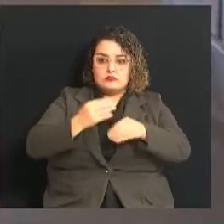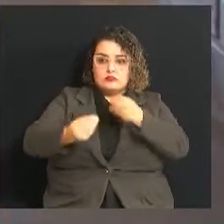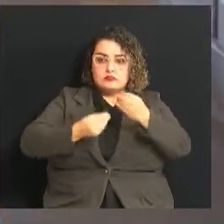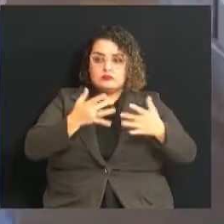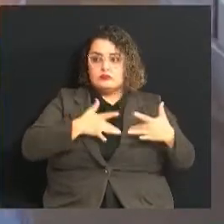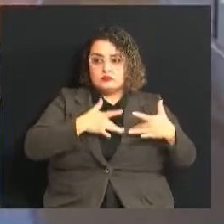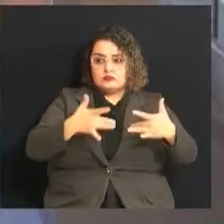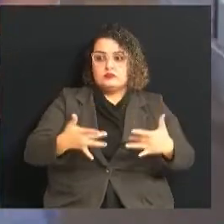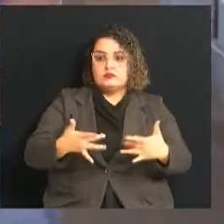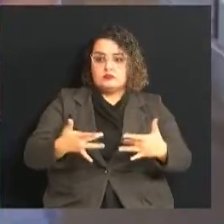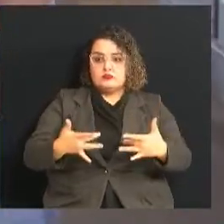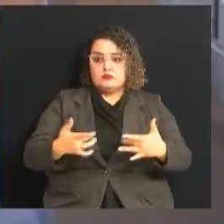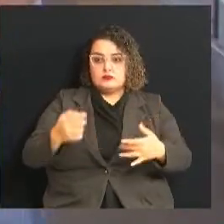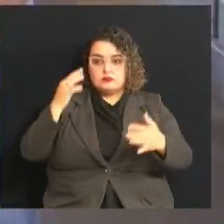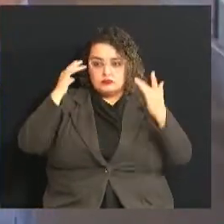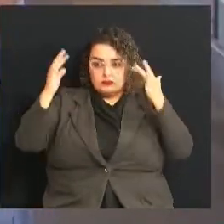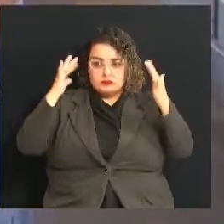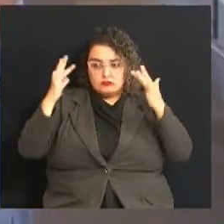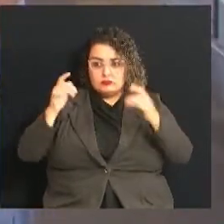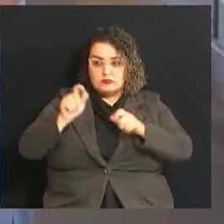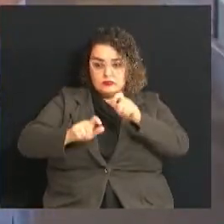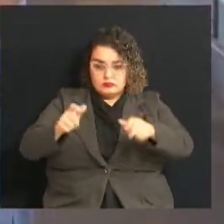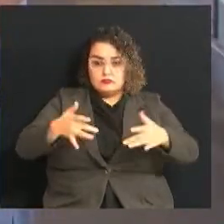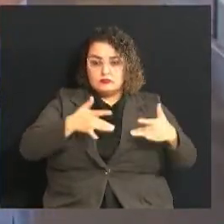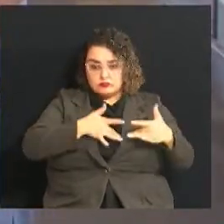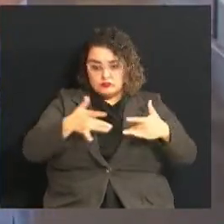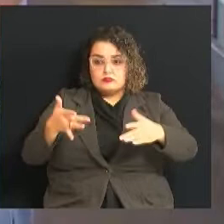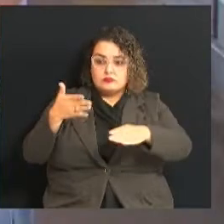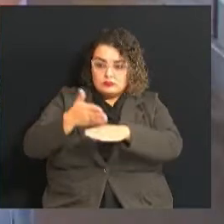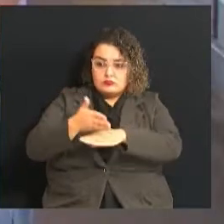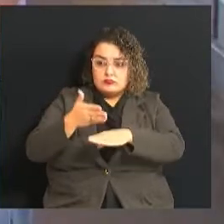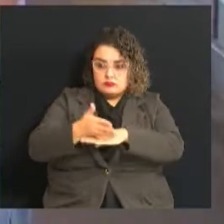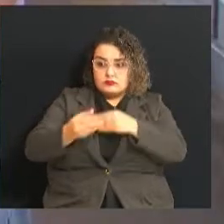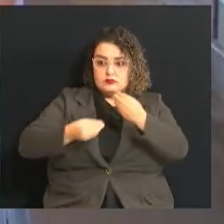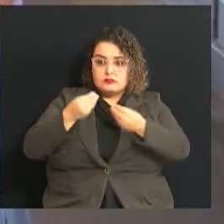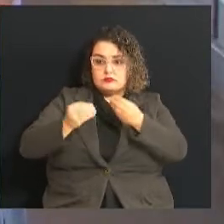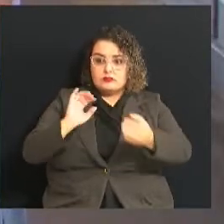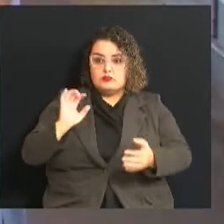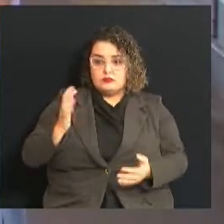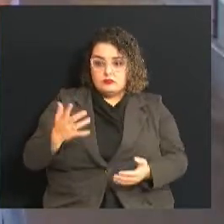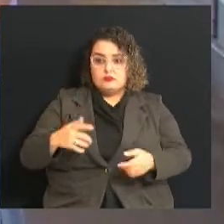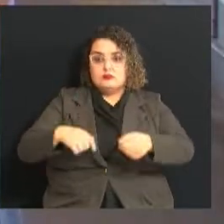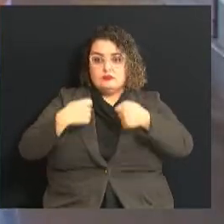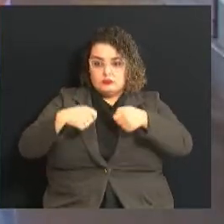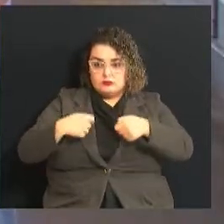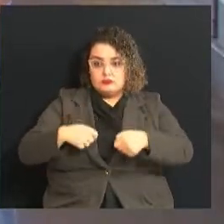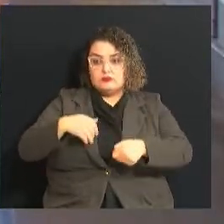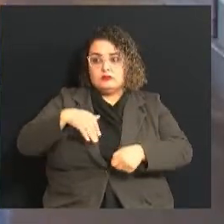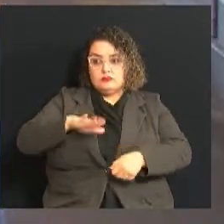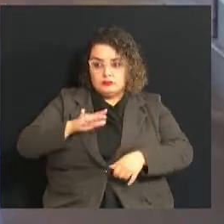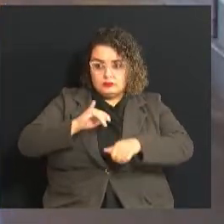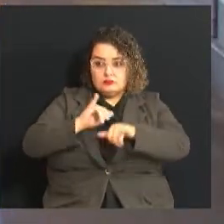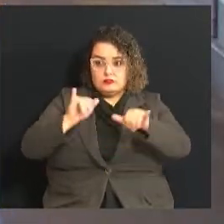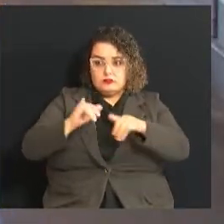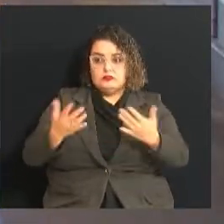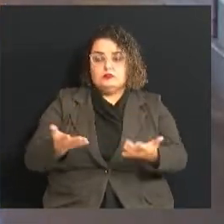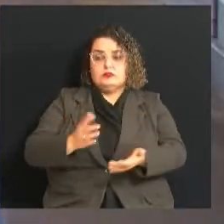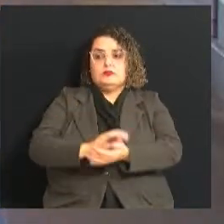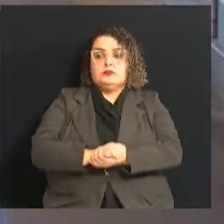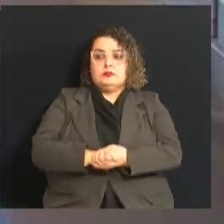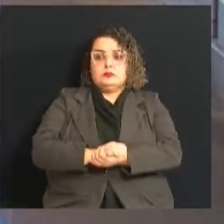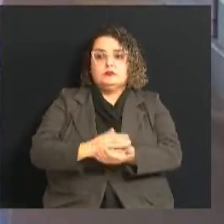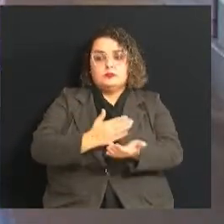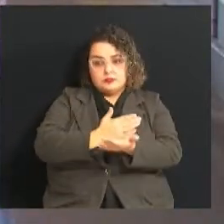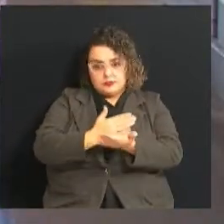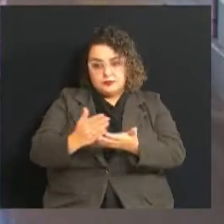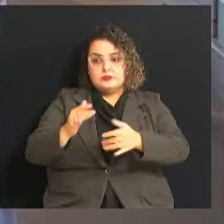daquilo que vocês imaginavam? As pessoas estão participando bastante? Ou é preciso cada vez mais? Como que está? Ela está em início de campanha.